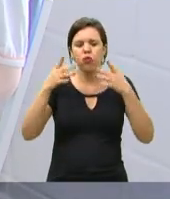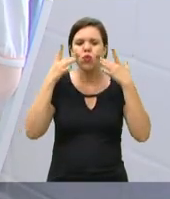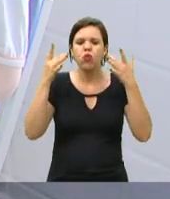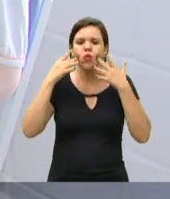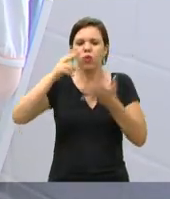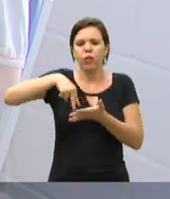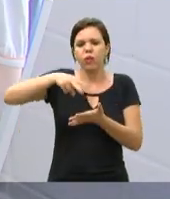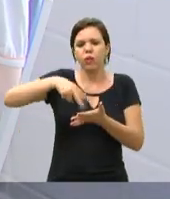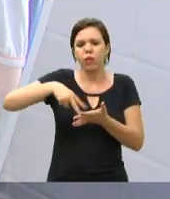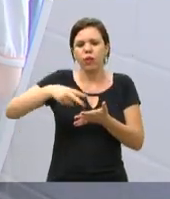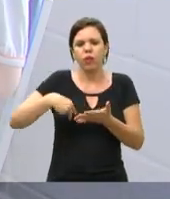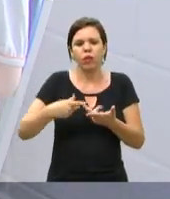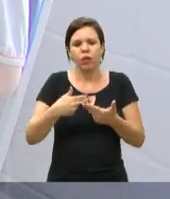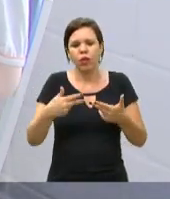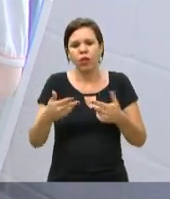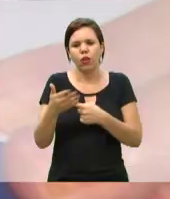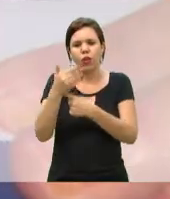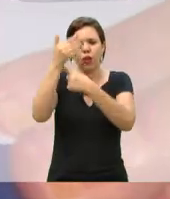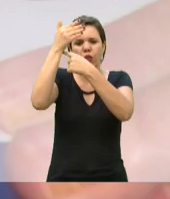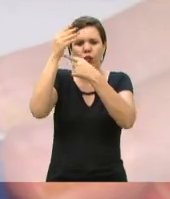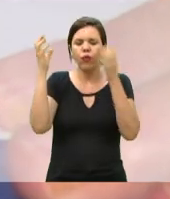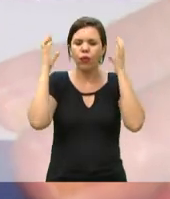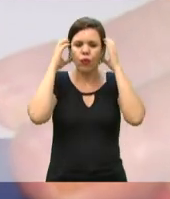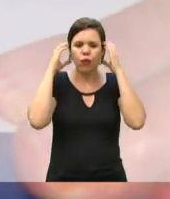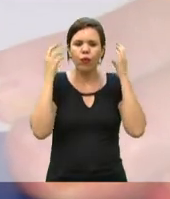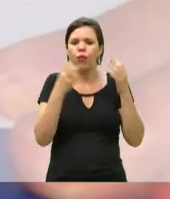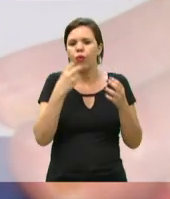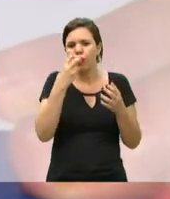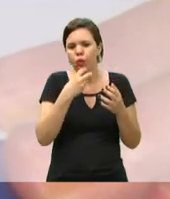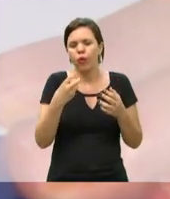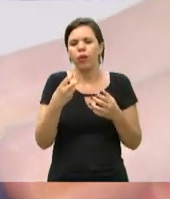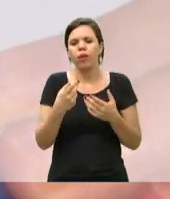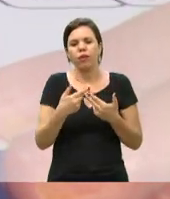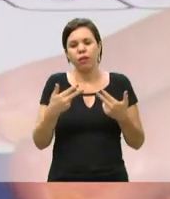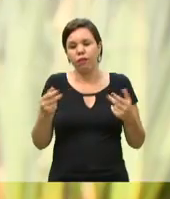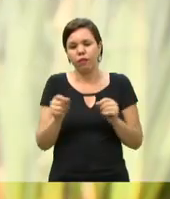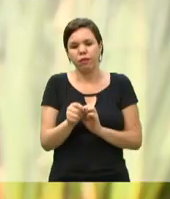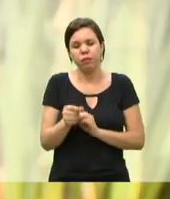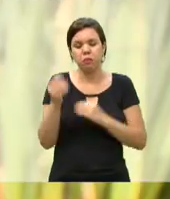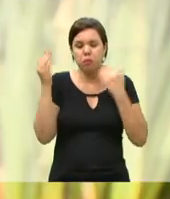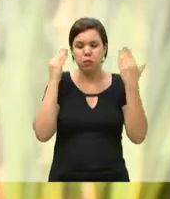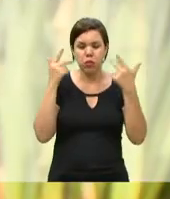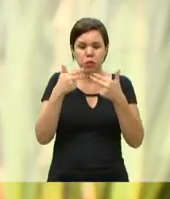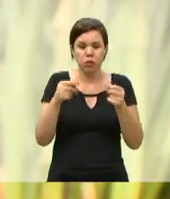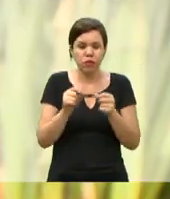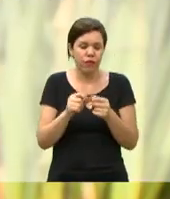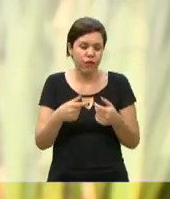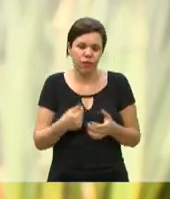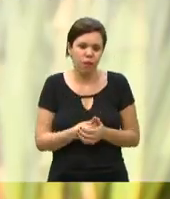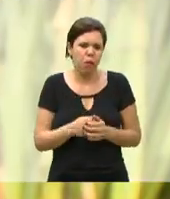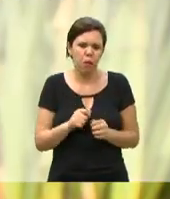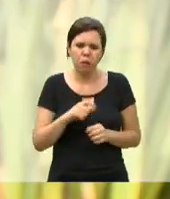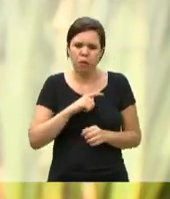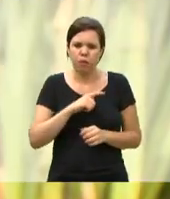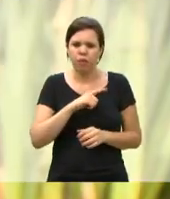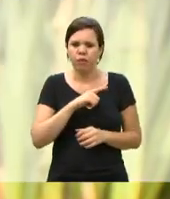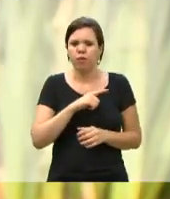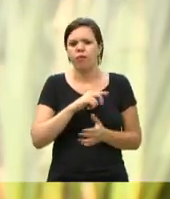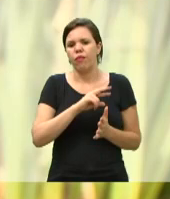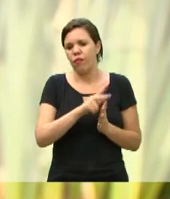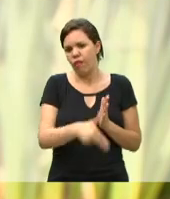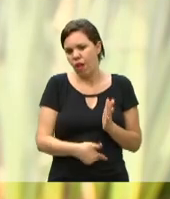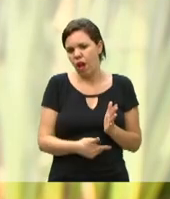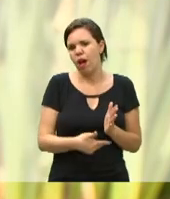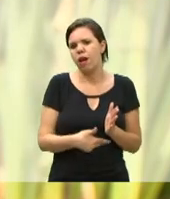teatro, dança, robótica, fonoaudiologia, terapia ocupacional, psicologia. Então, uma gama, né,